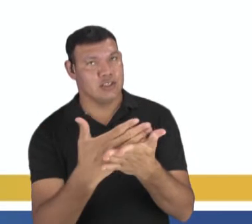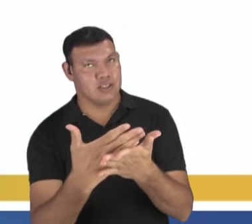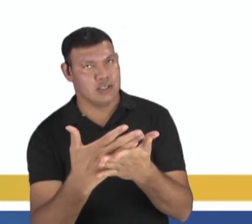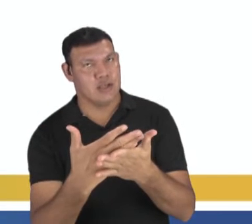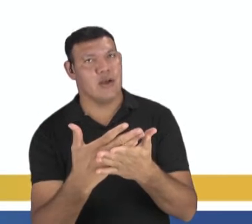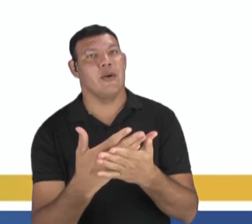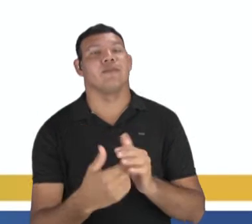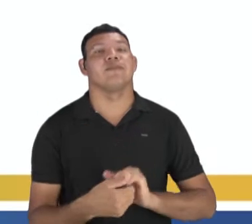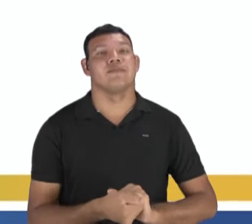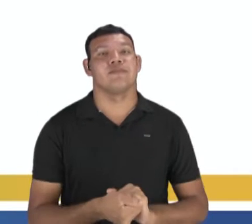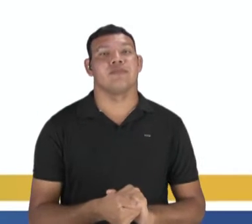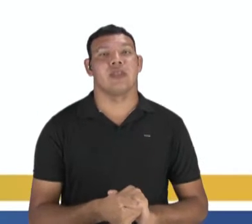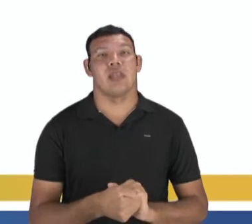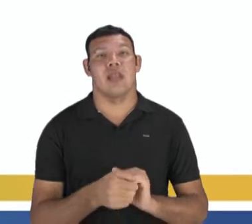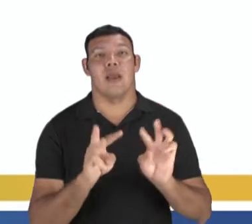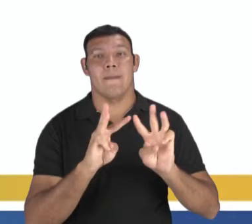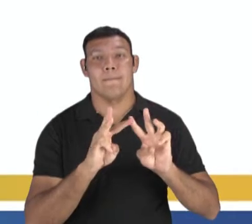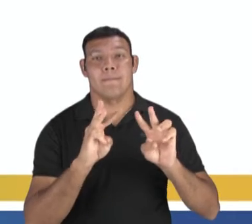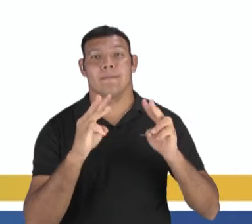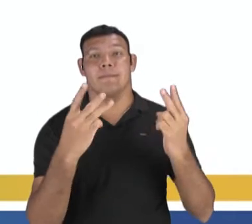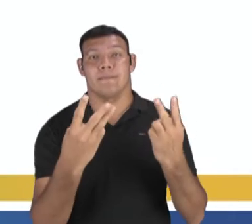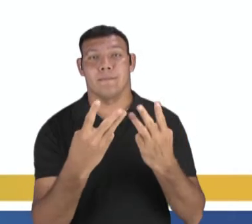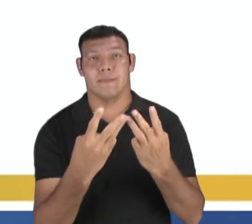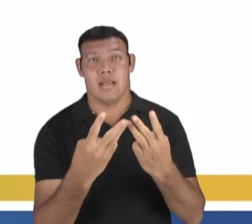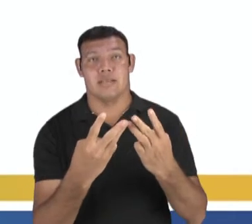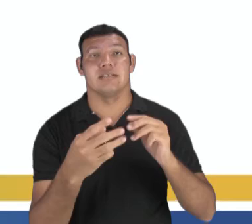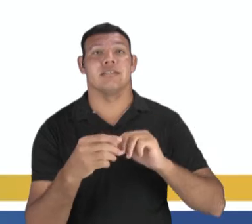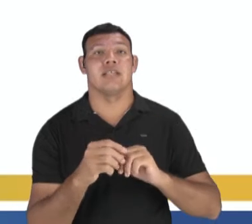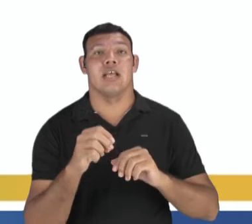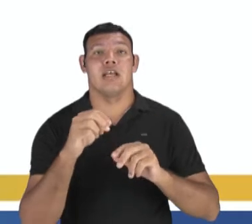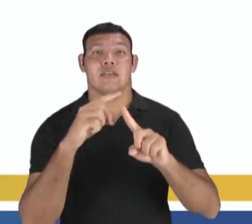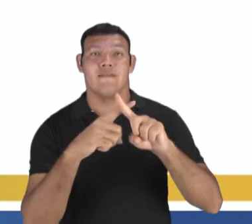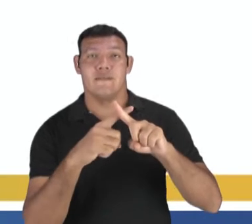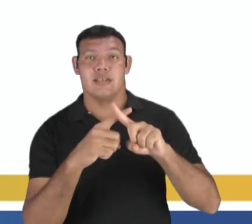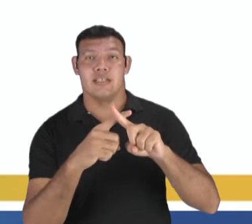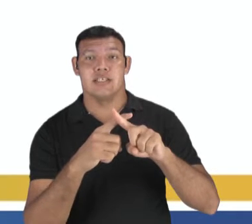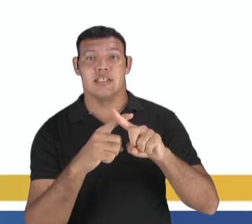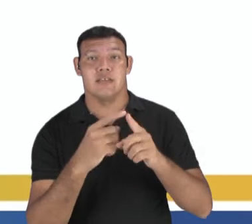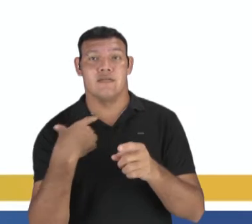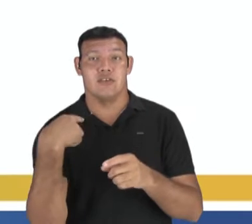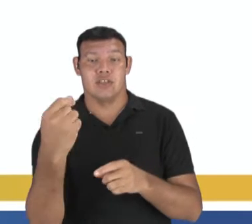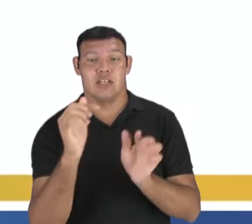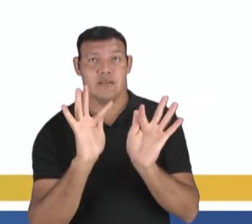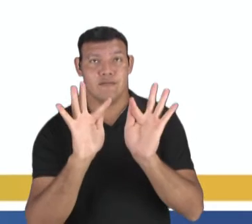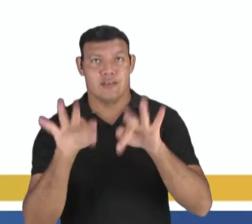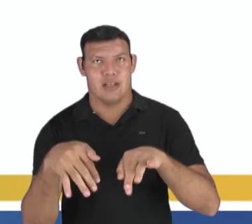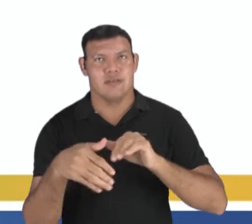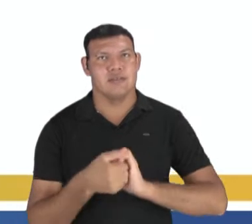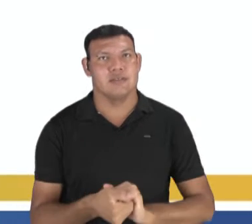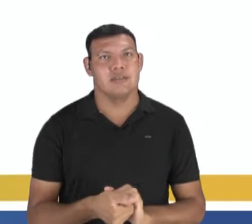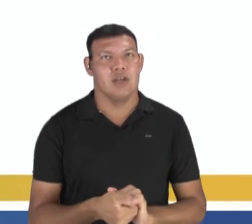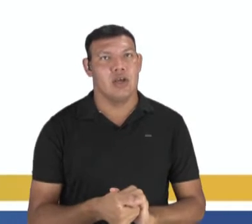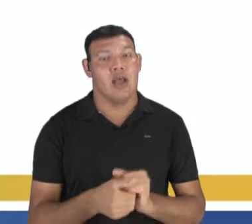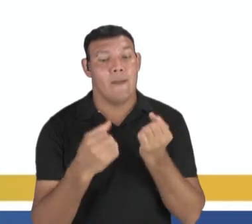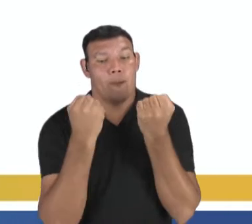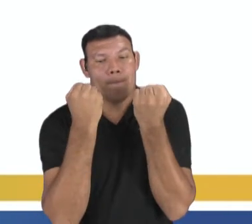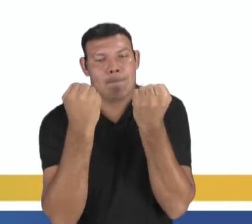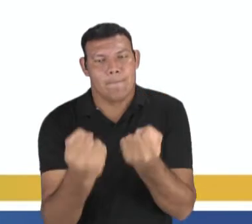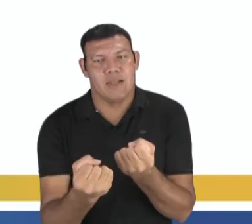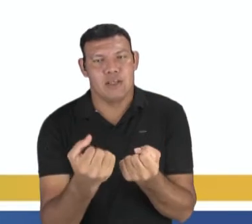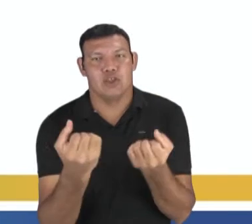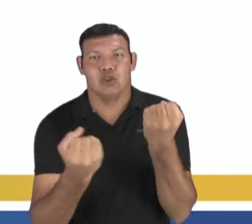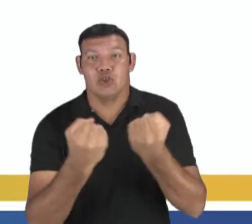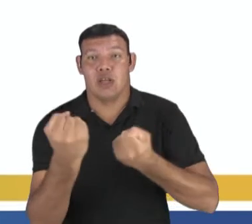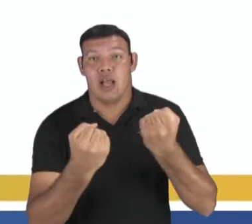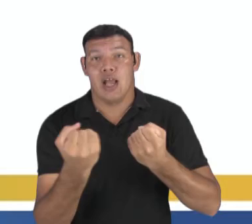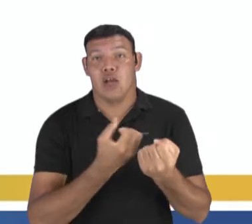VF, certo? O que é que eu quero descobrir aqui? Quero descobrir a massa do carrinho 2. A massa do carrinho 1 é